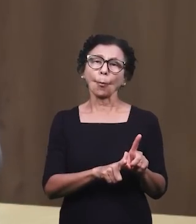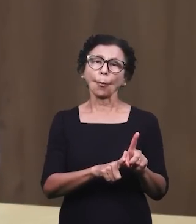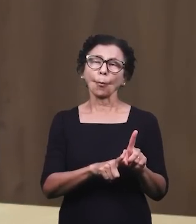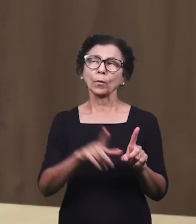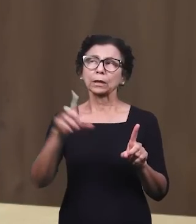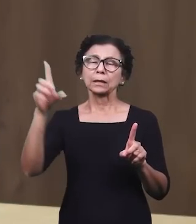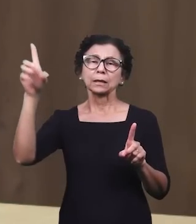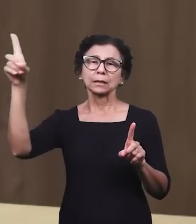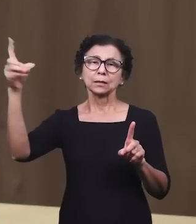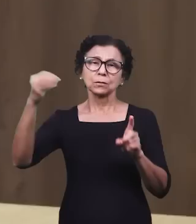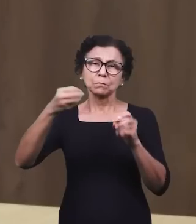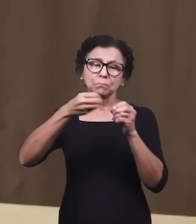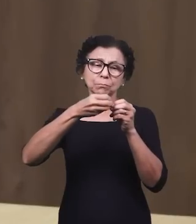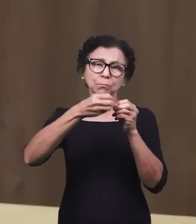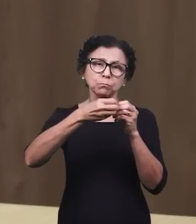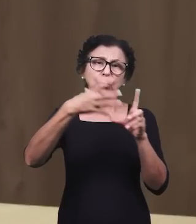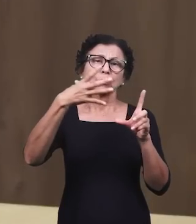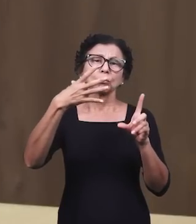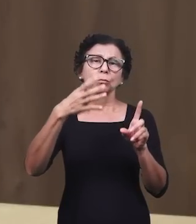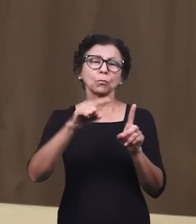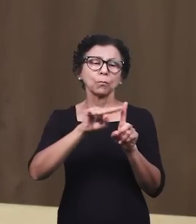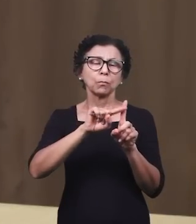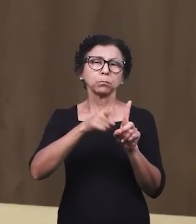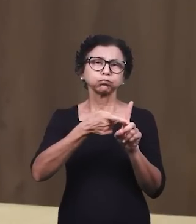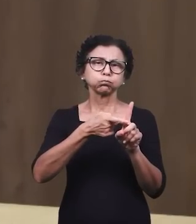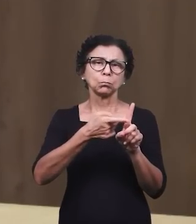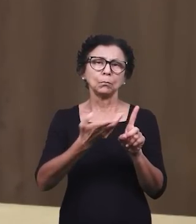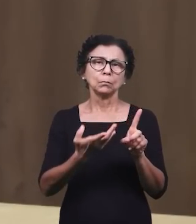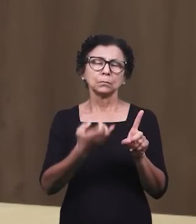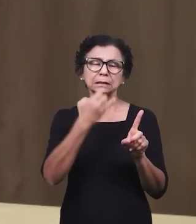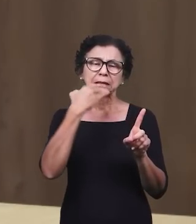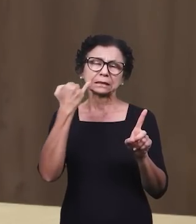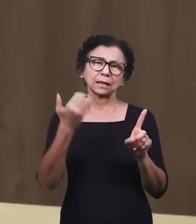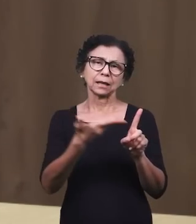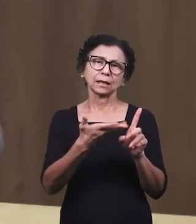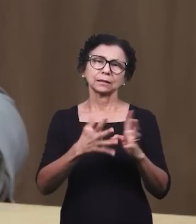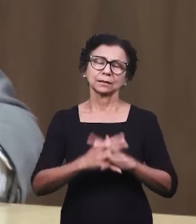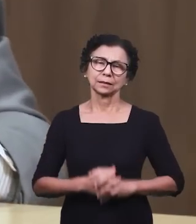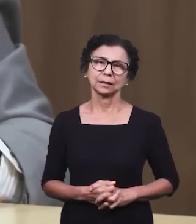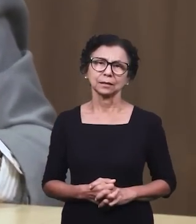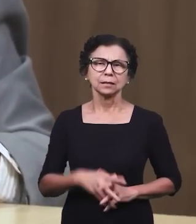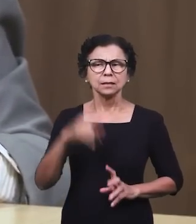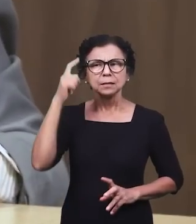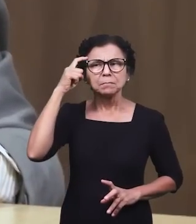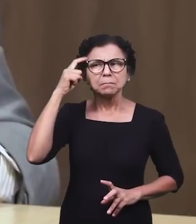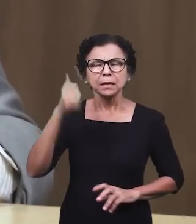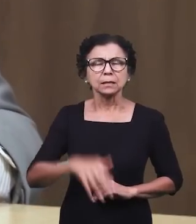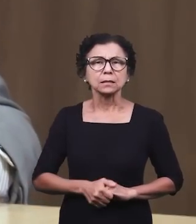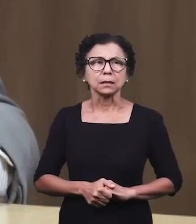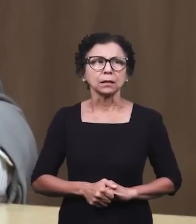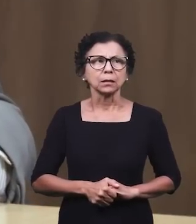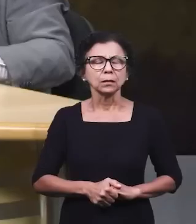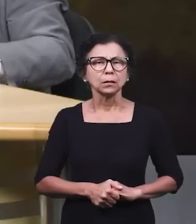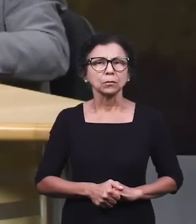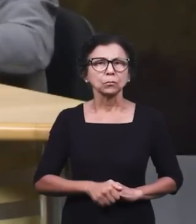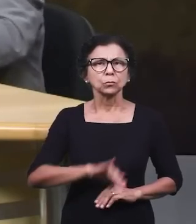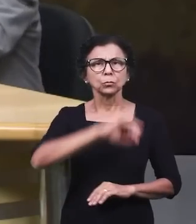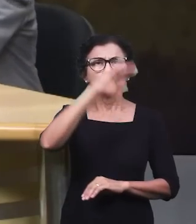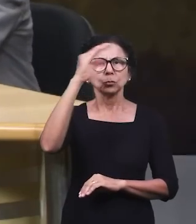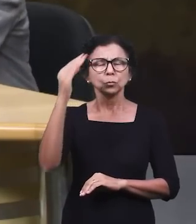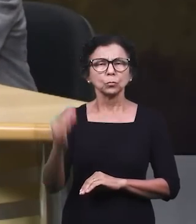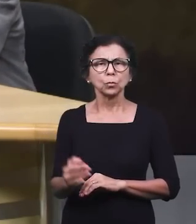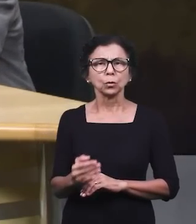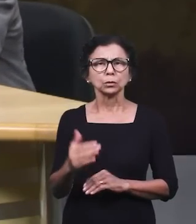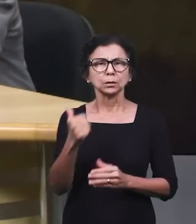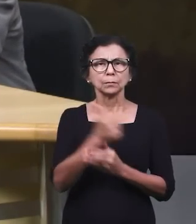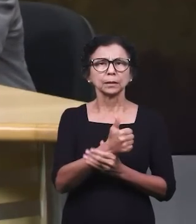Imagino o que sentia Abraão ao subir aquele monte e o que sentia ao descer. E tem um